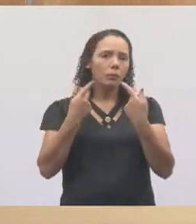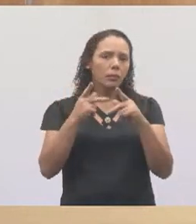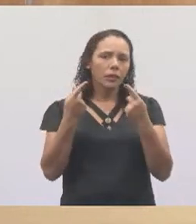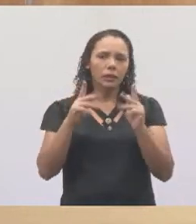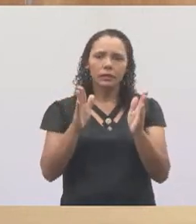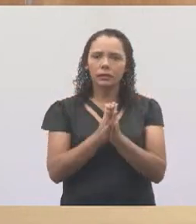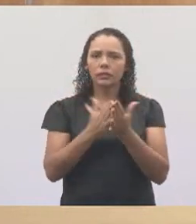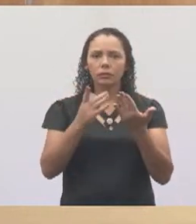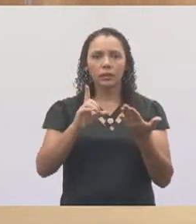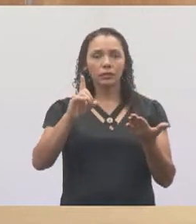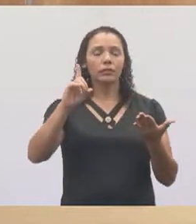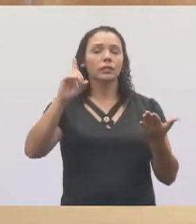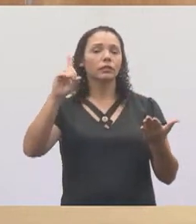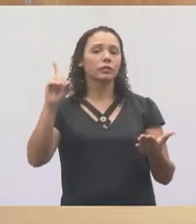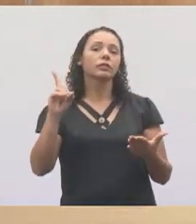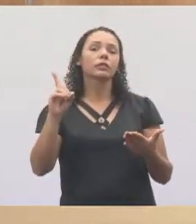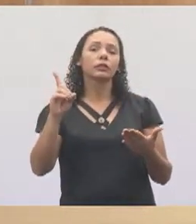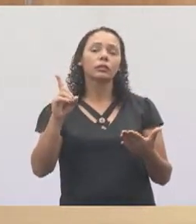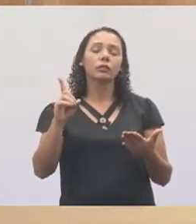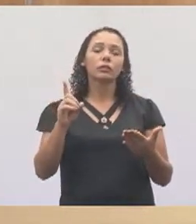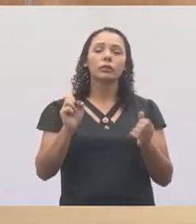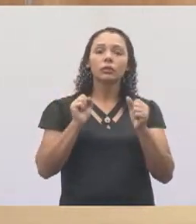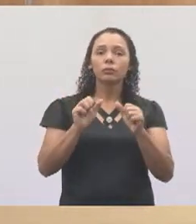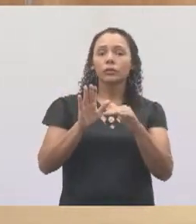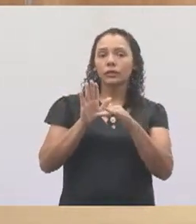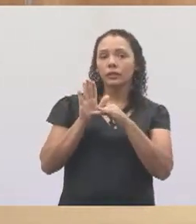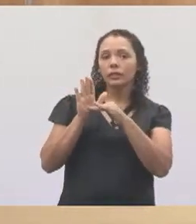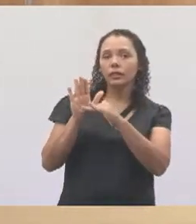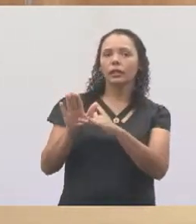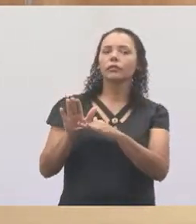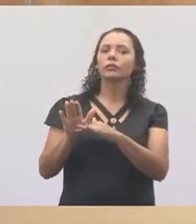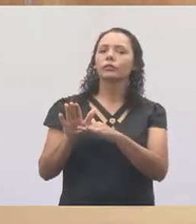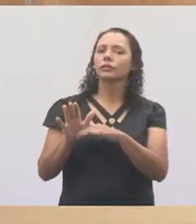ali suavizar a rotina